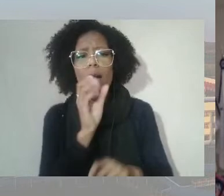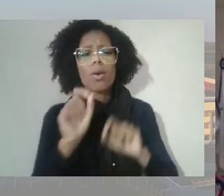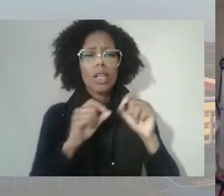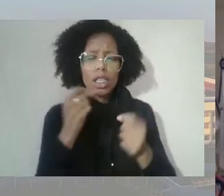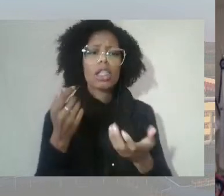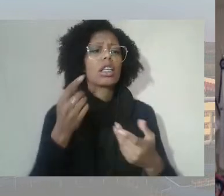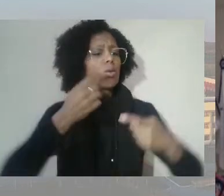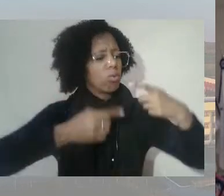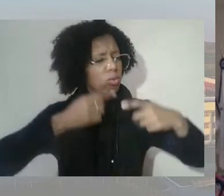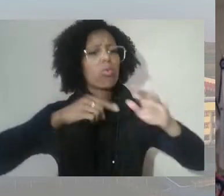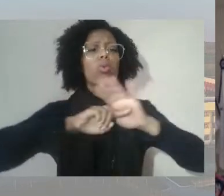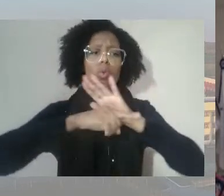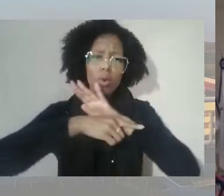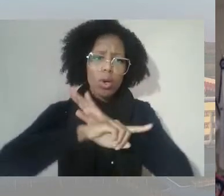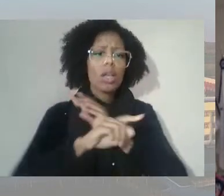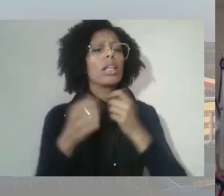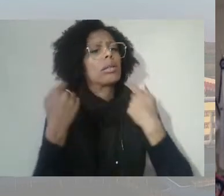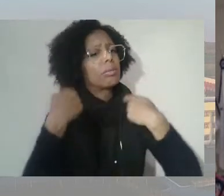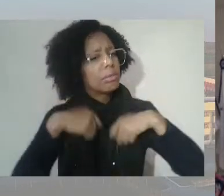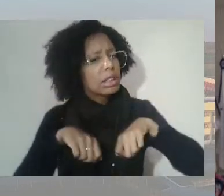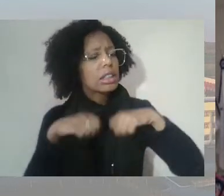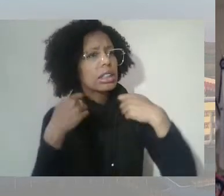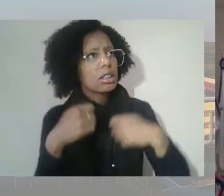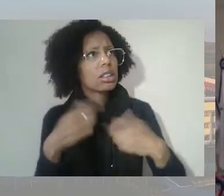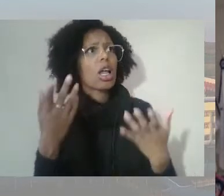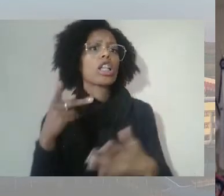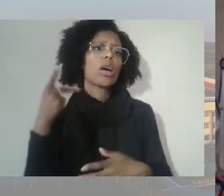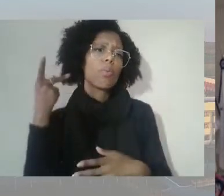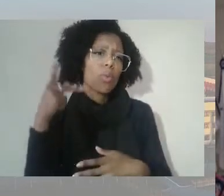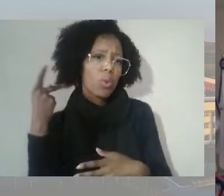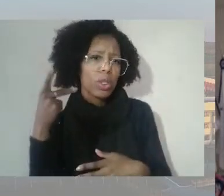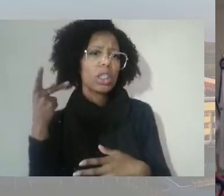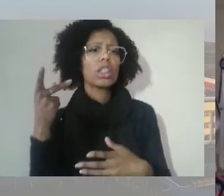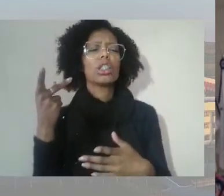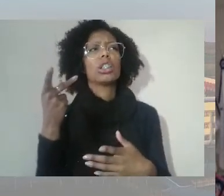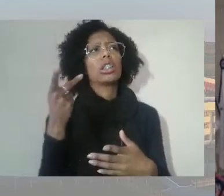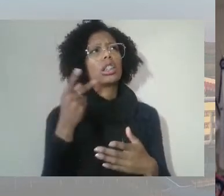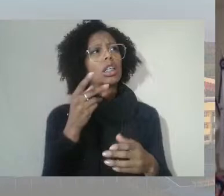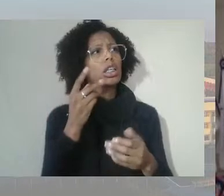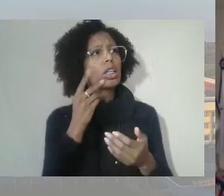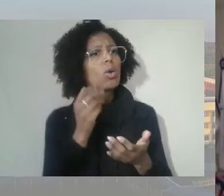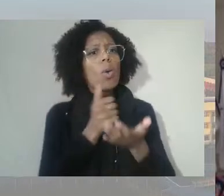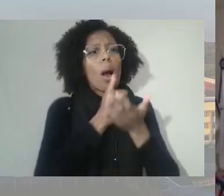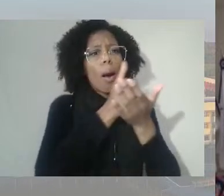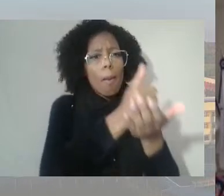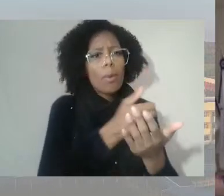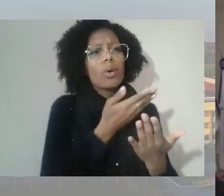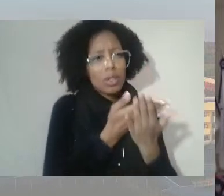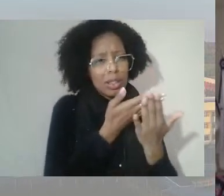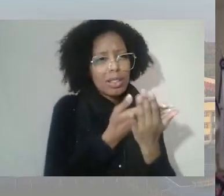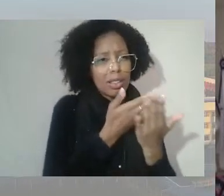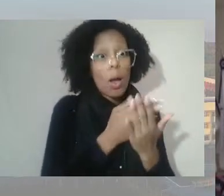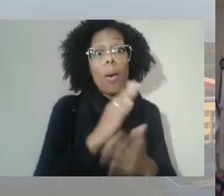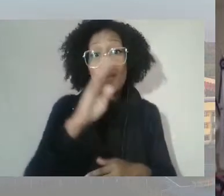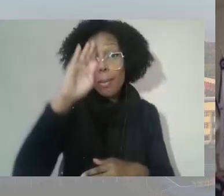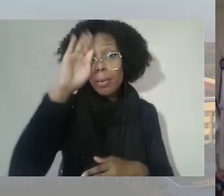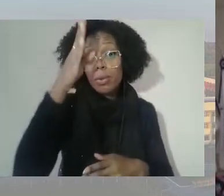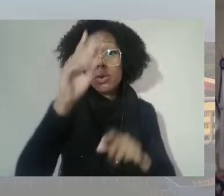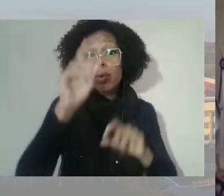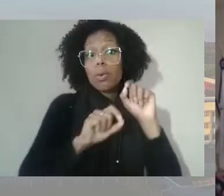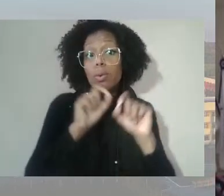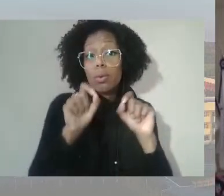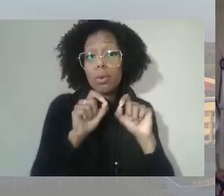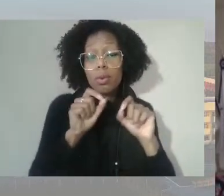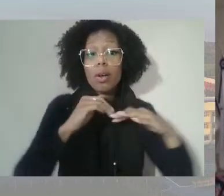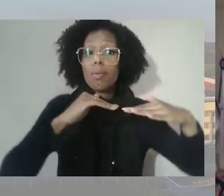nos espaços institucionais sobre a política de assistência estudantil, ponto central da manifestação dos